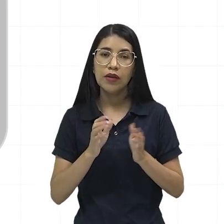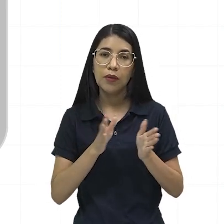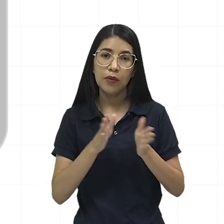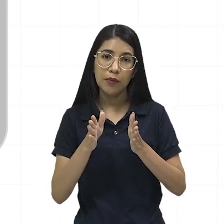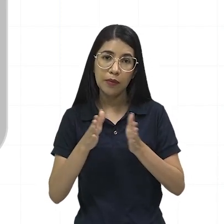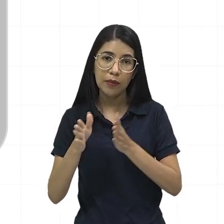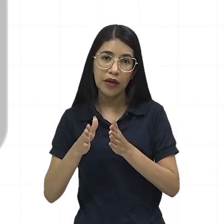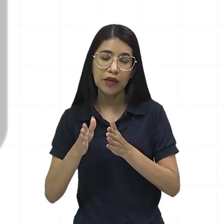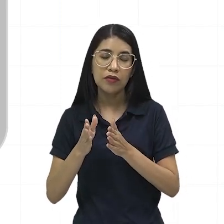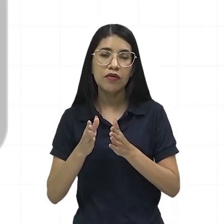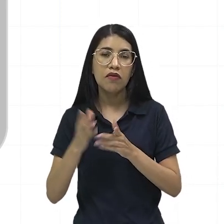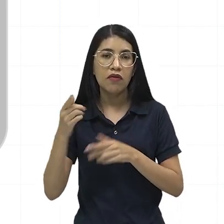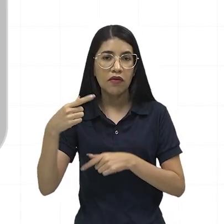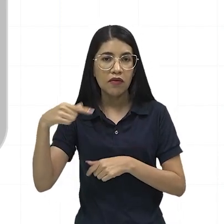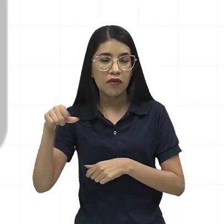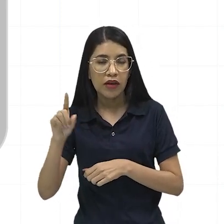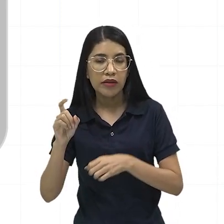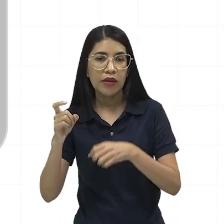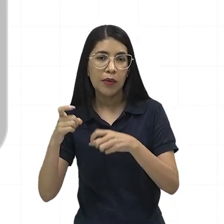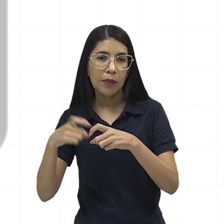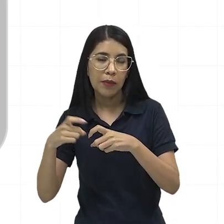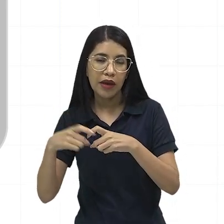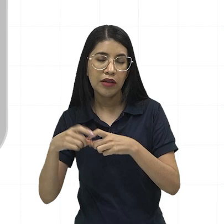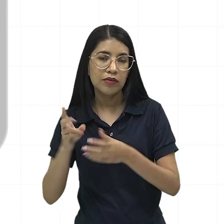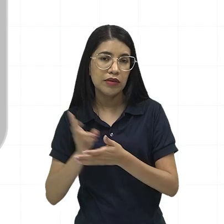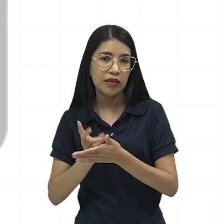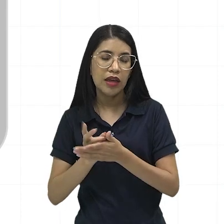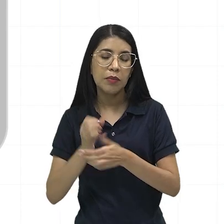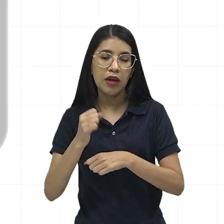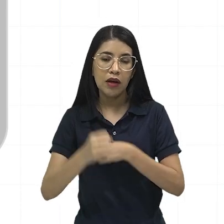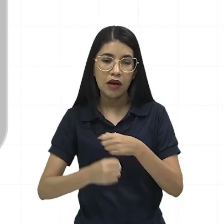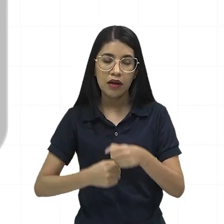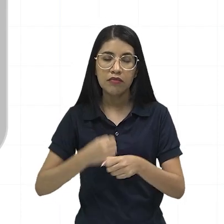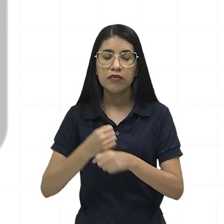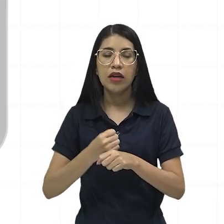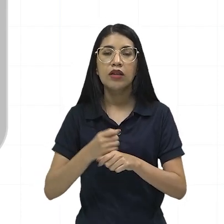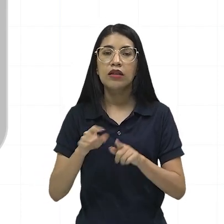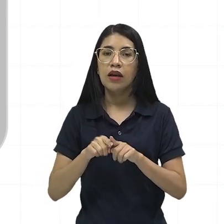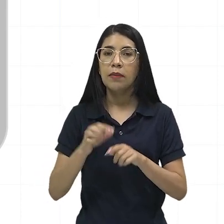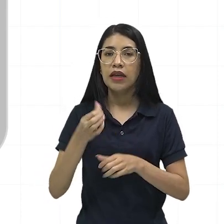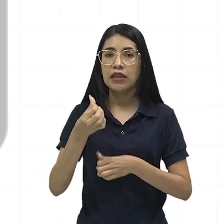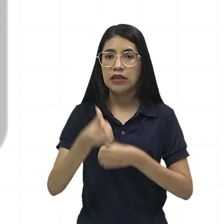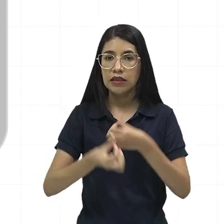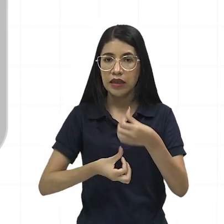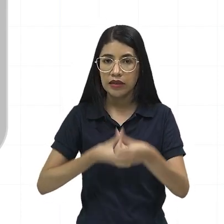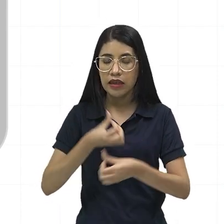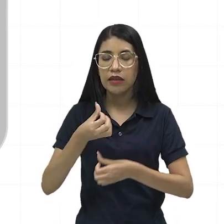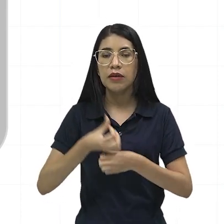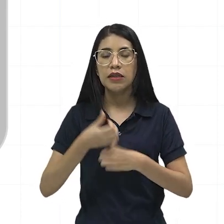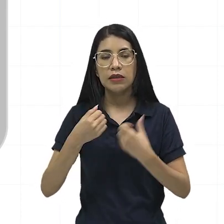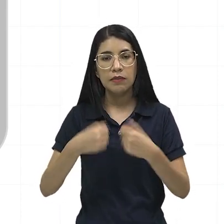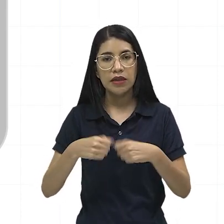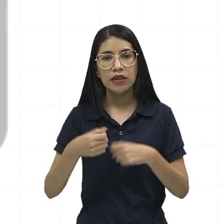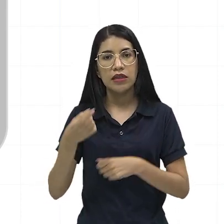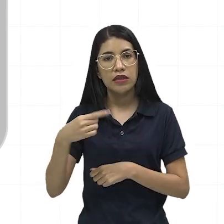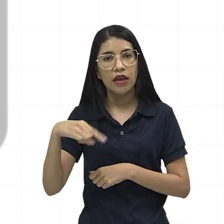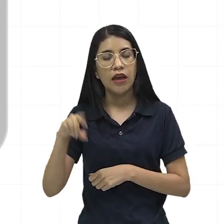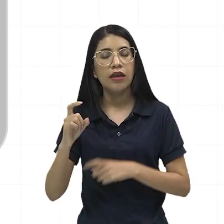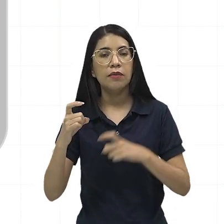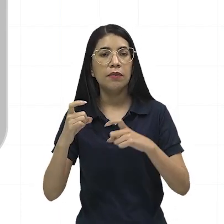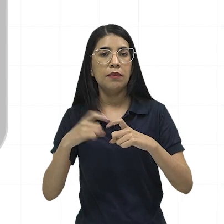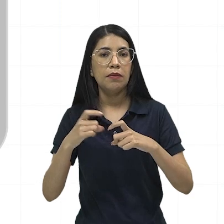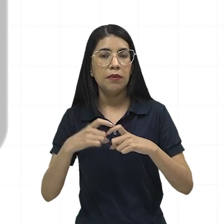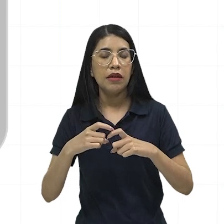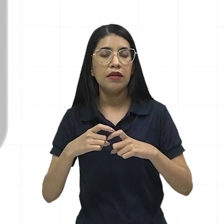período de ir ao médico, né, constantemente, anualmente ou de 6 em 6 meses. É o ideal que essa mulher continue